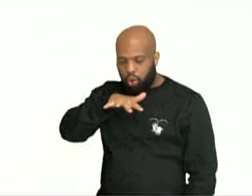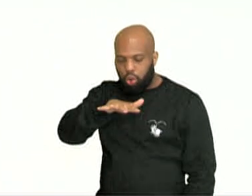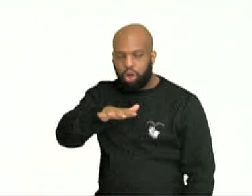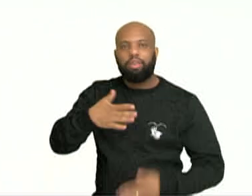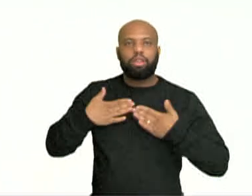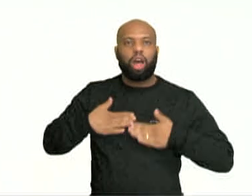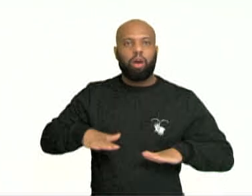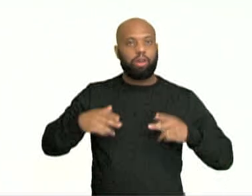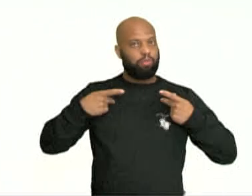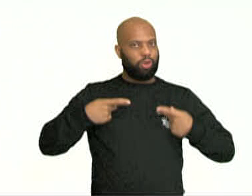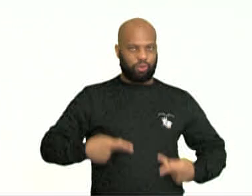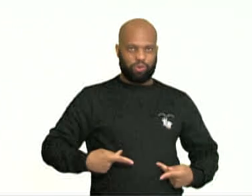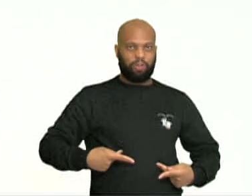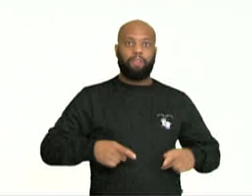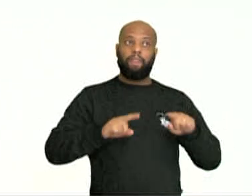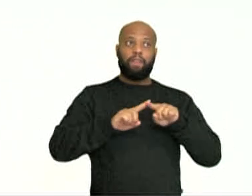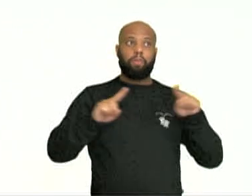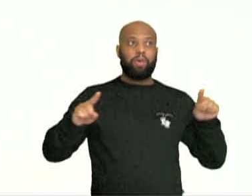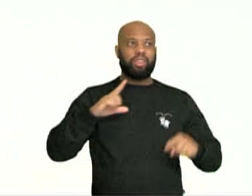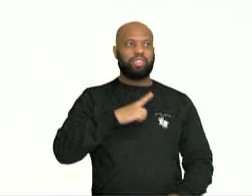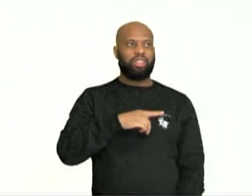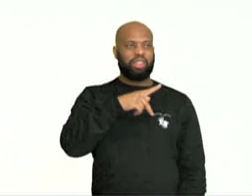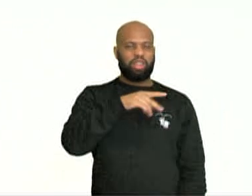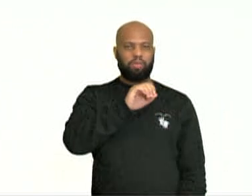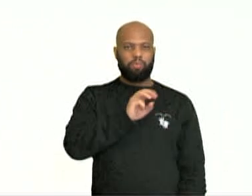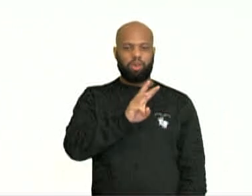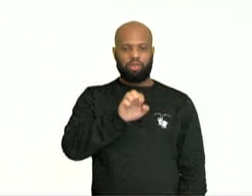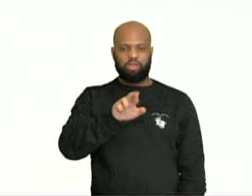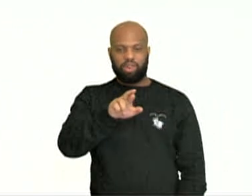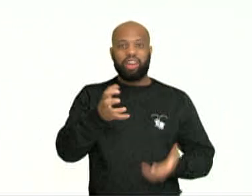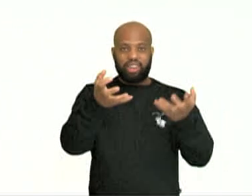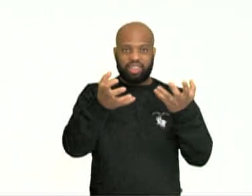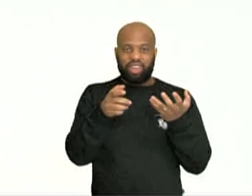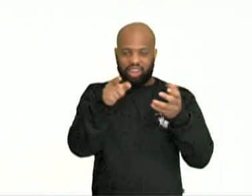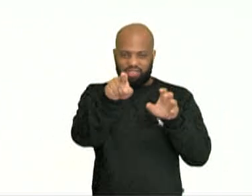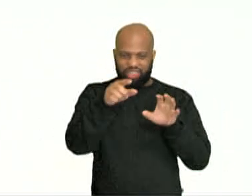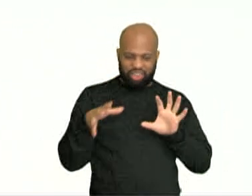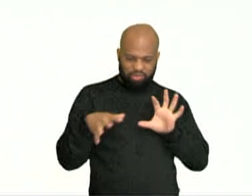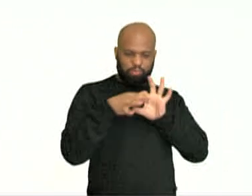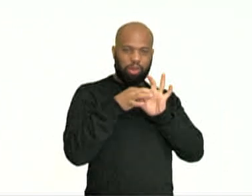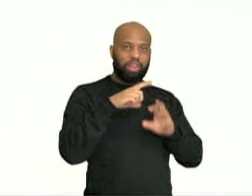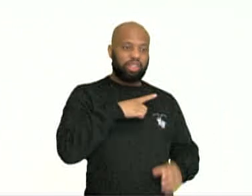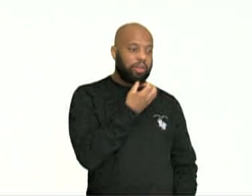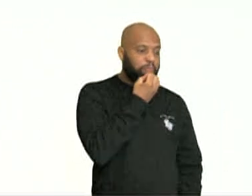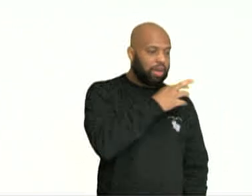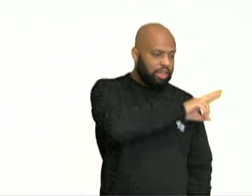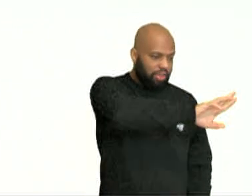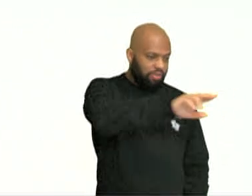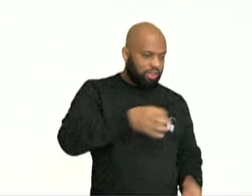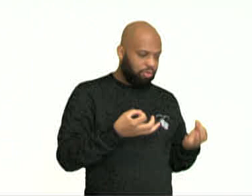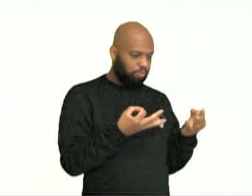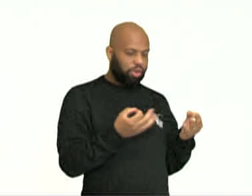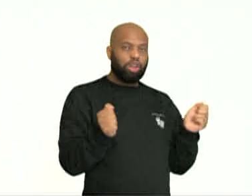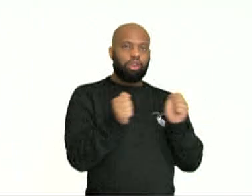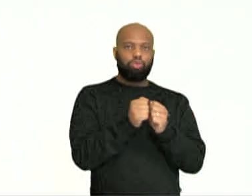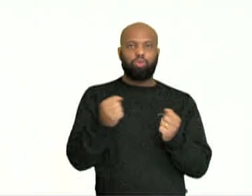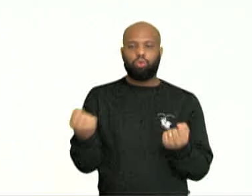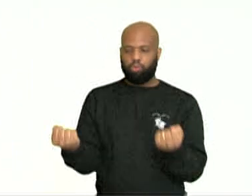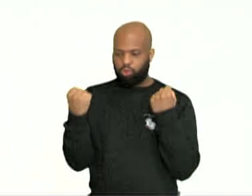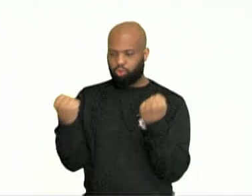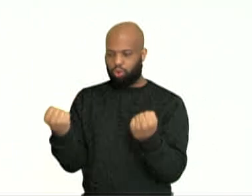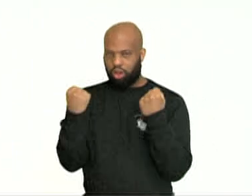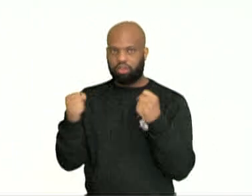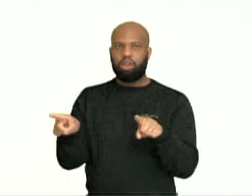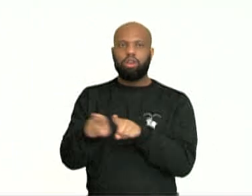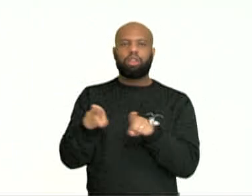das posturas. Já o Power quer que você una os benefícios do yoga com os da musculação e aeróbico,